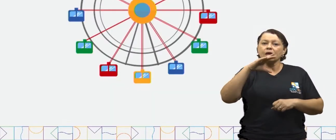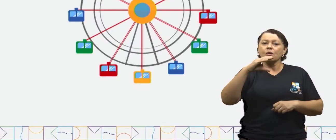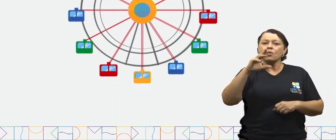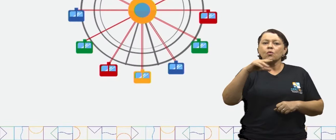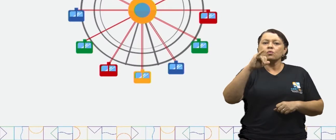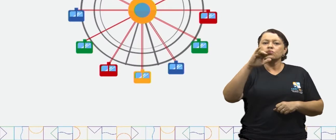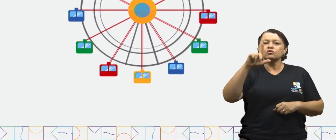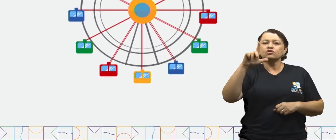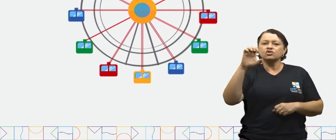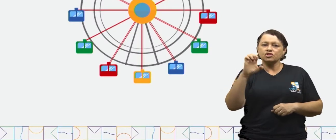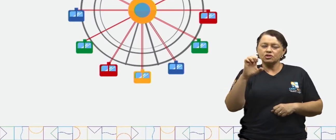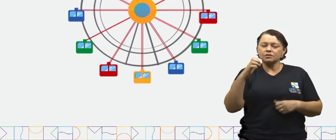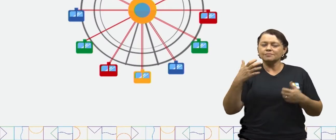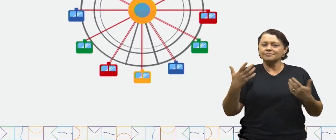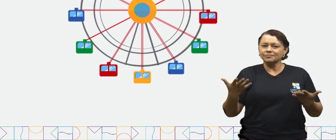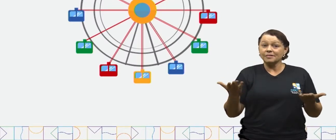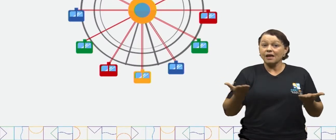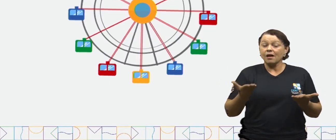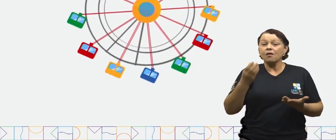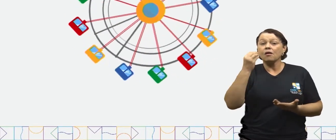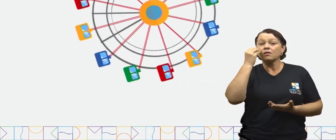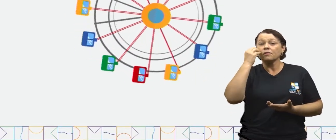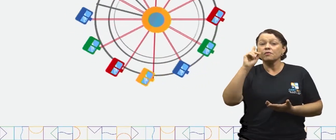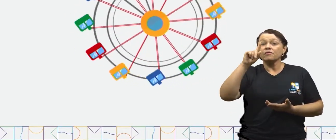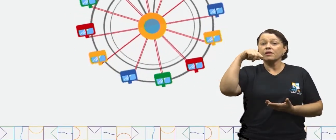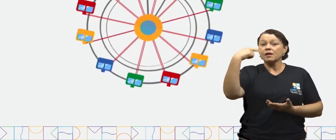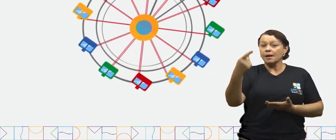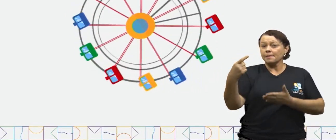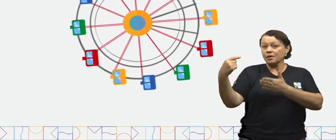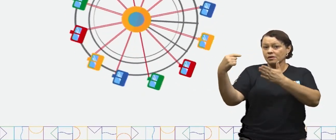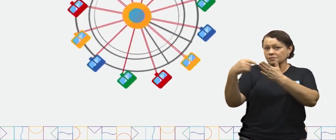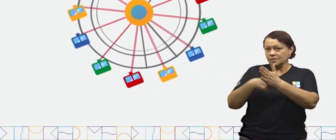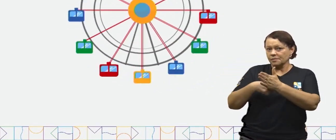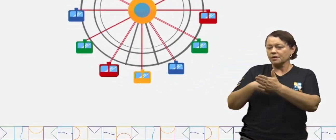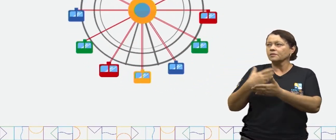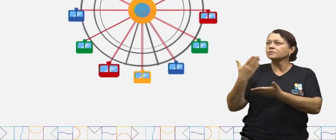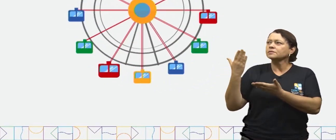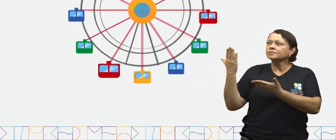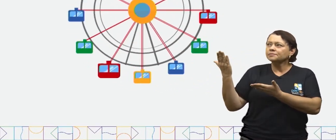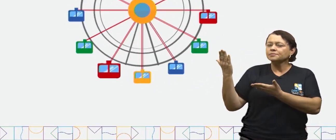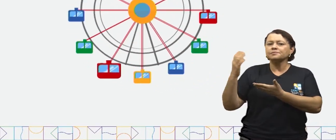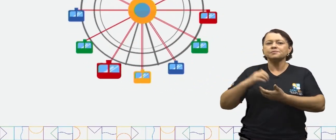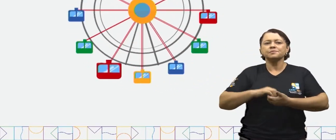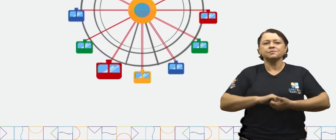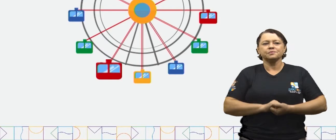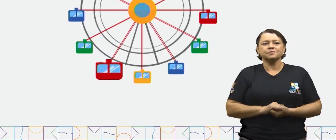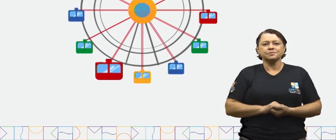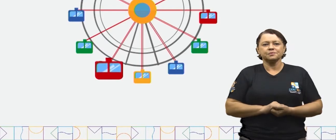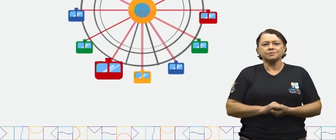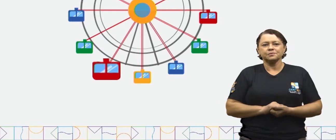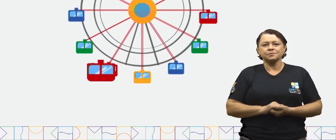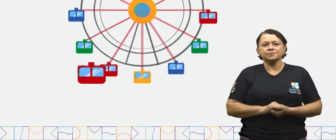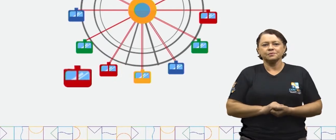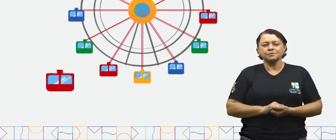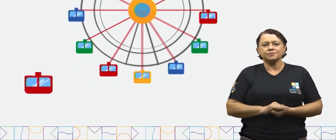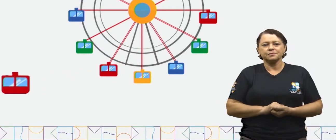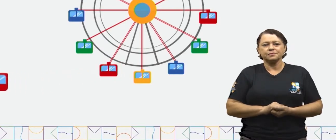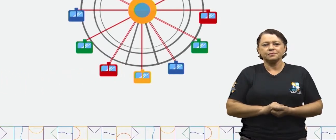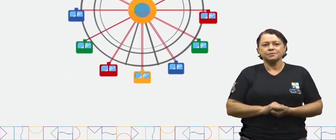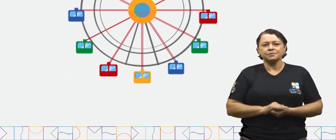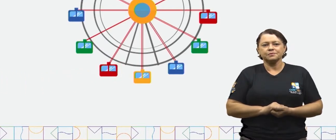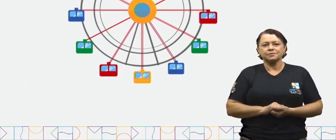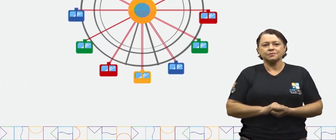Chile. Vamos verificar a próxima pergunta da roda de narrativas.